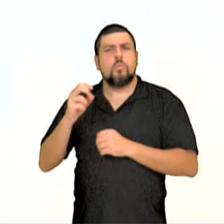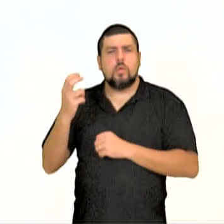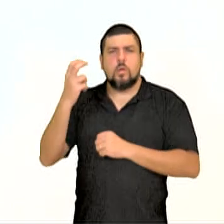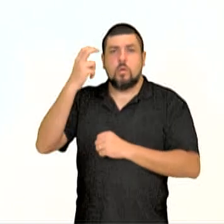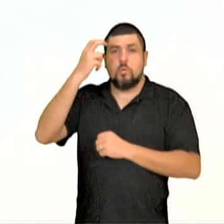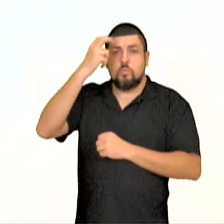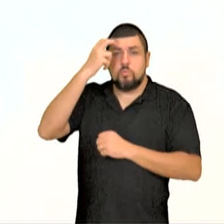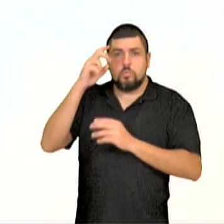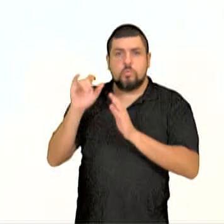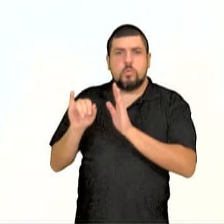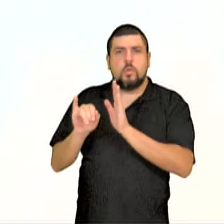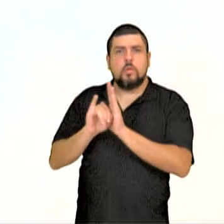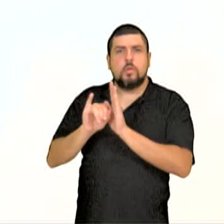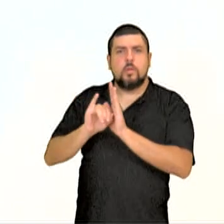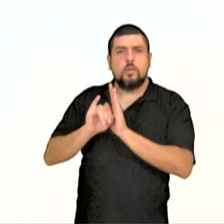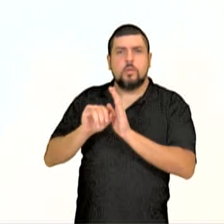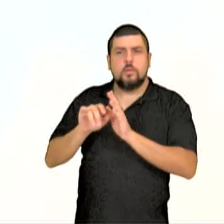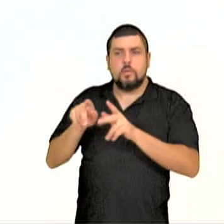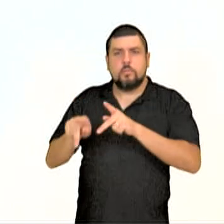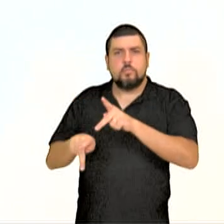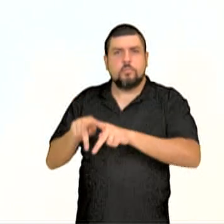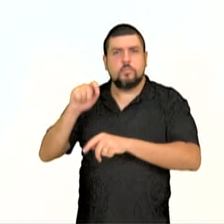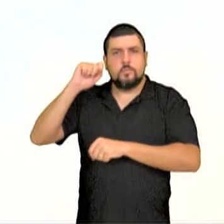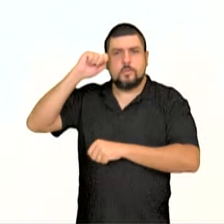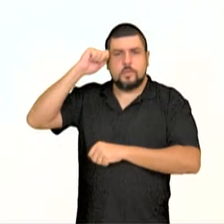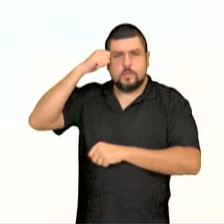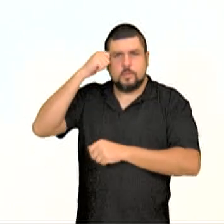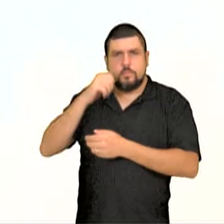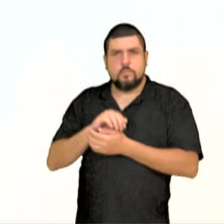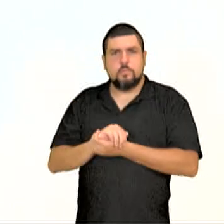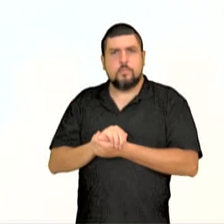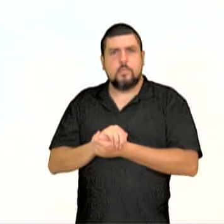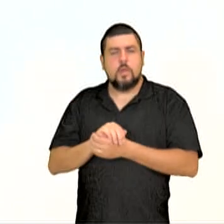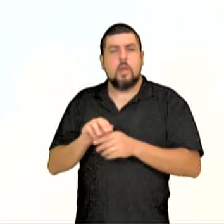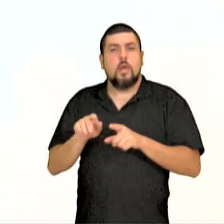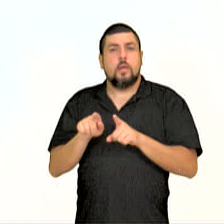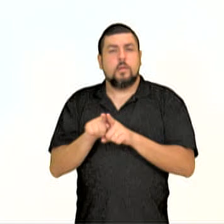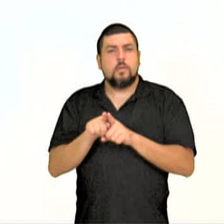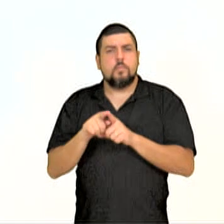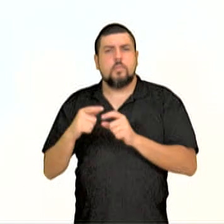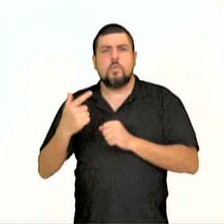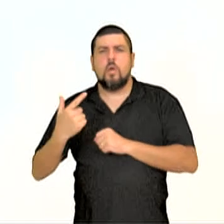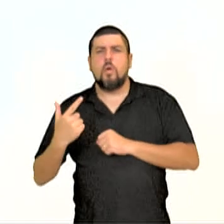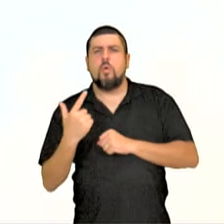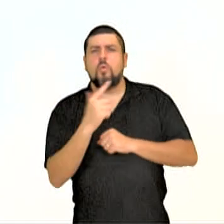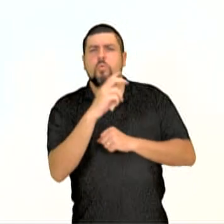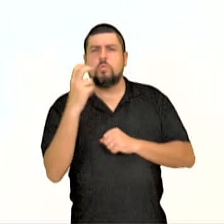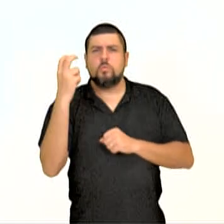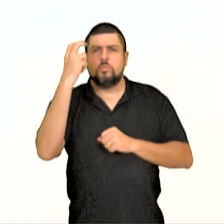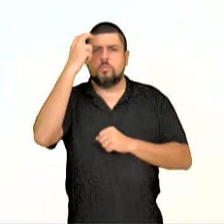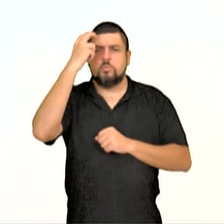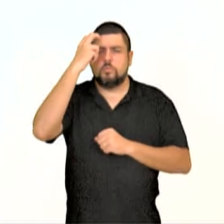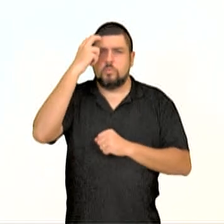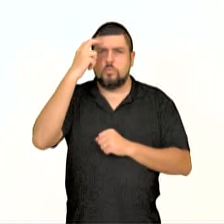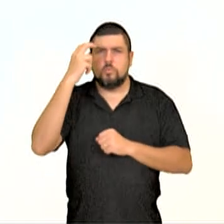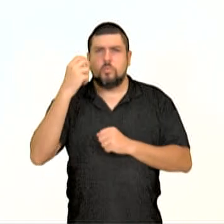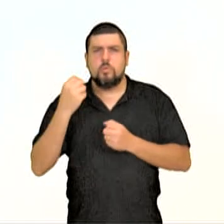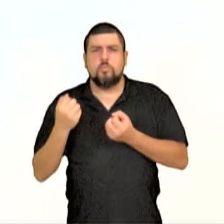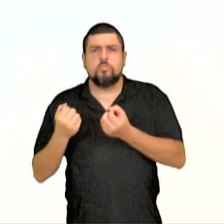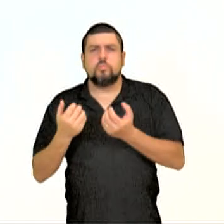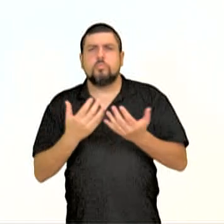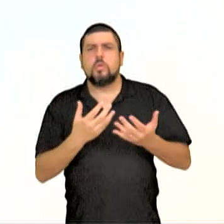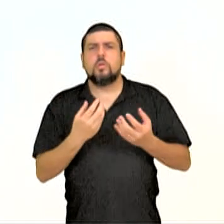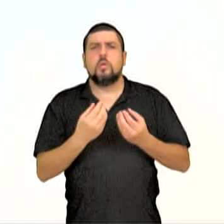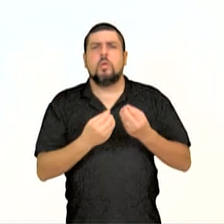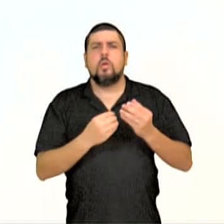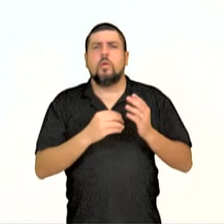cultura e à identidade negra. O movimento se estendeu para outras manifestações culturais e artísticas, como a pintura, a